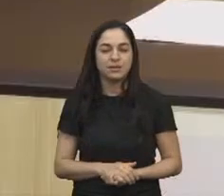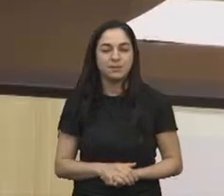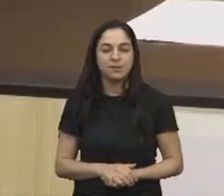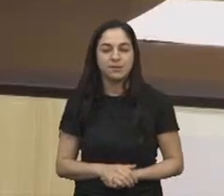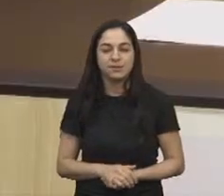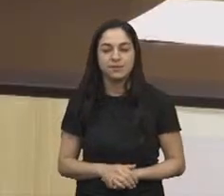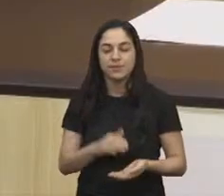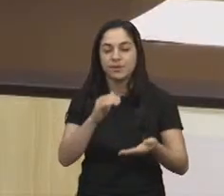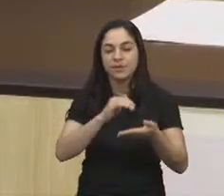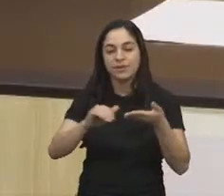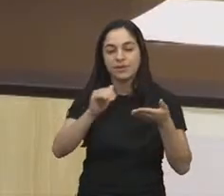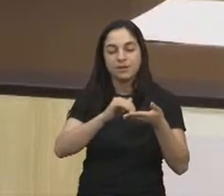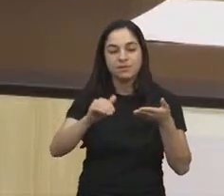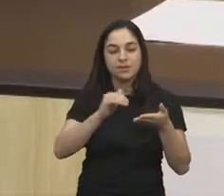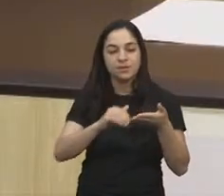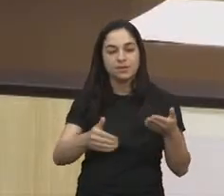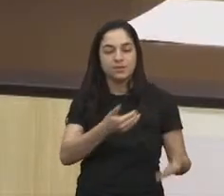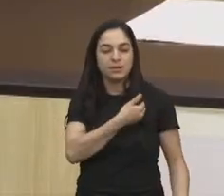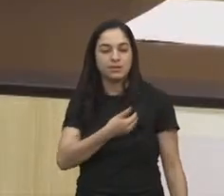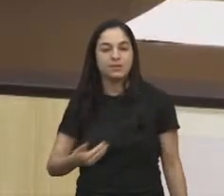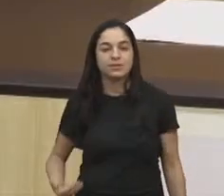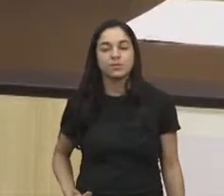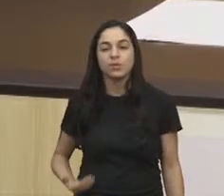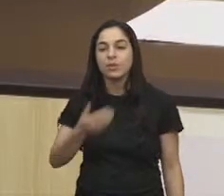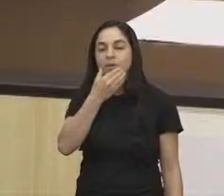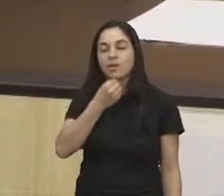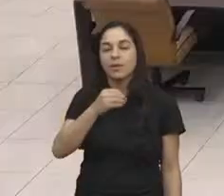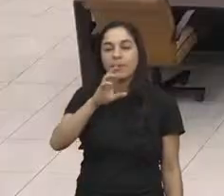Secretaria de Governo, senhor Roberto Abreu.